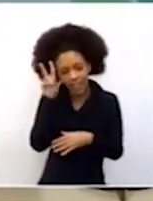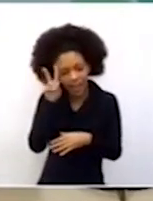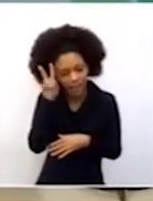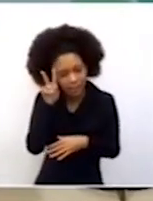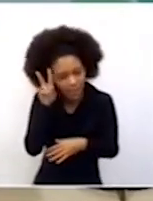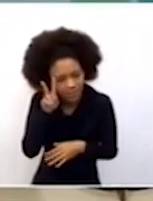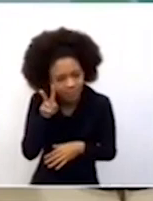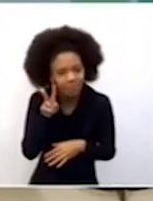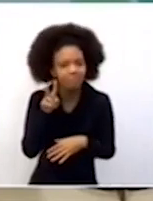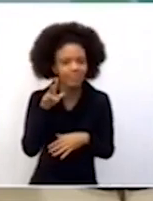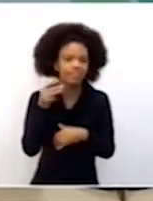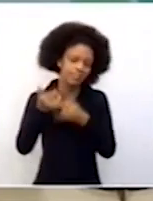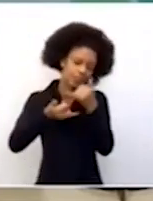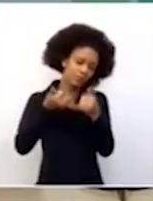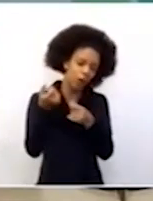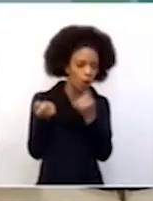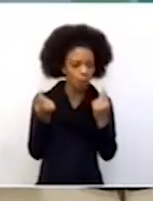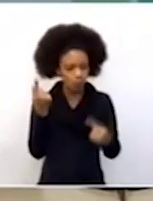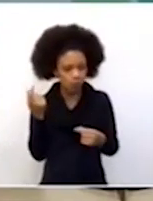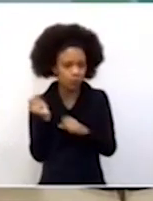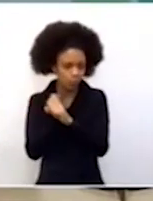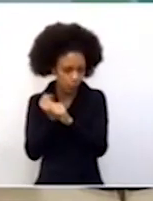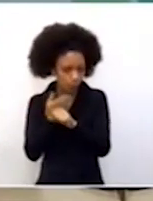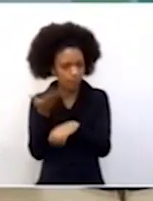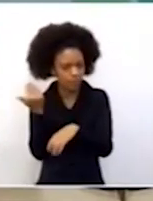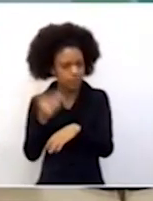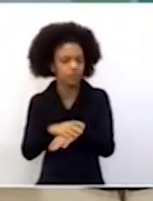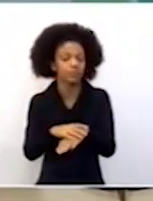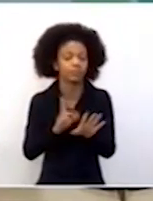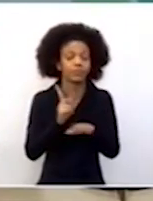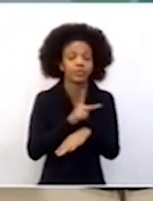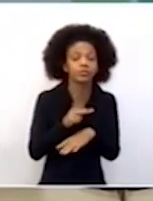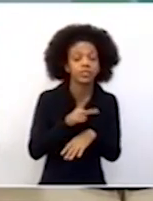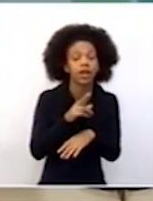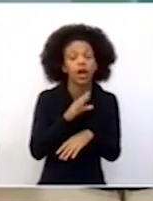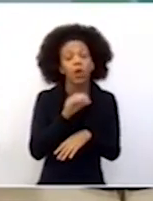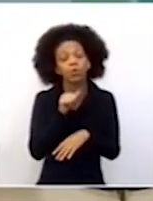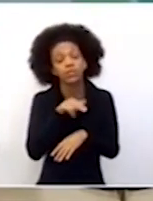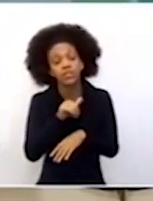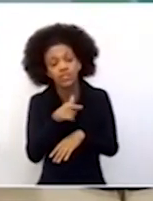ou relembrar alguns jogos. Olha. A professora Conceição falou da